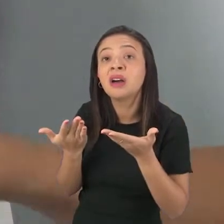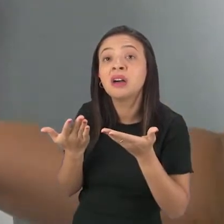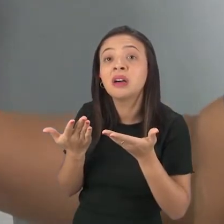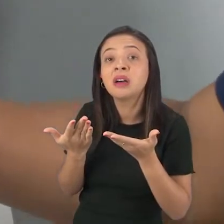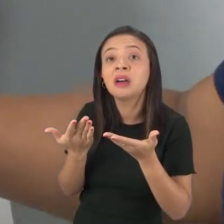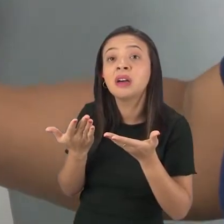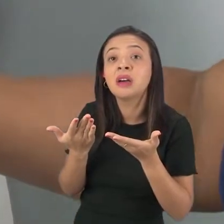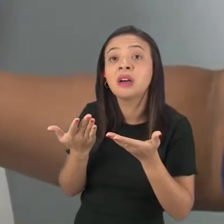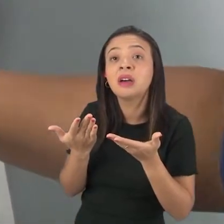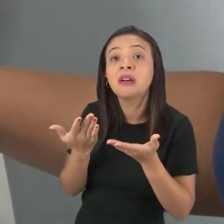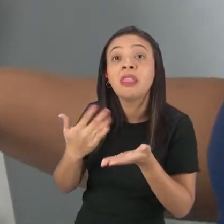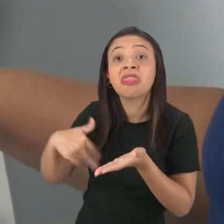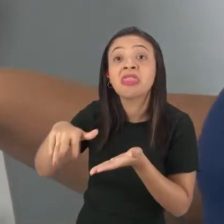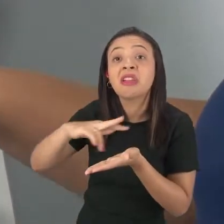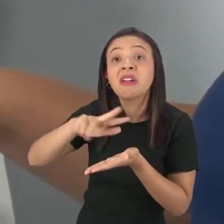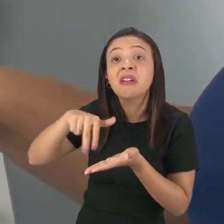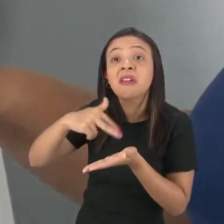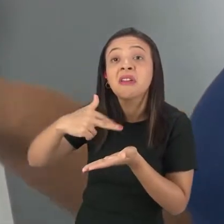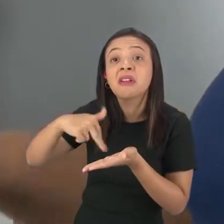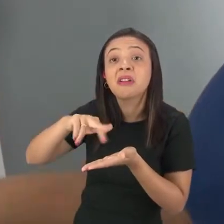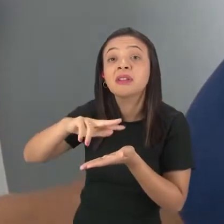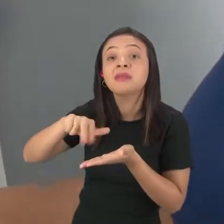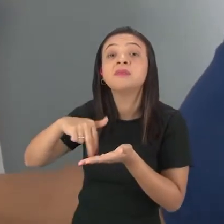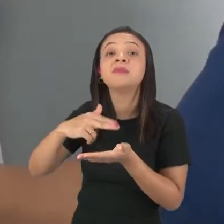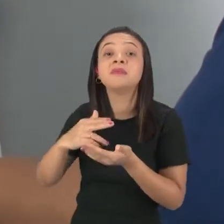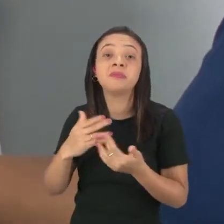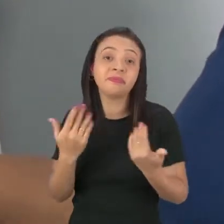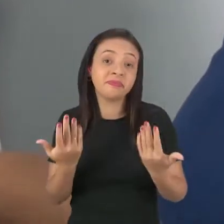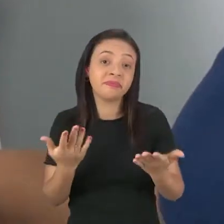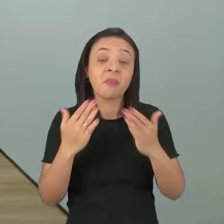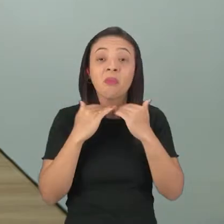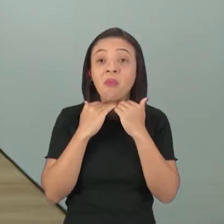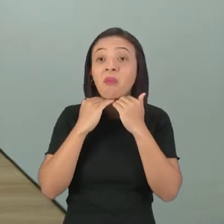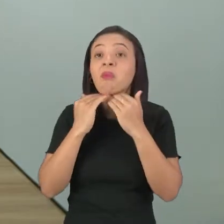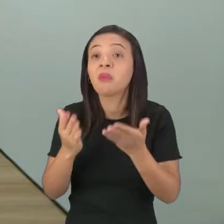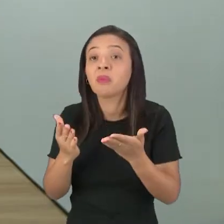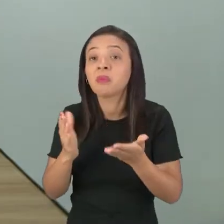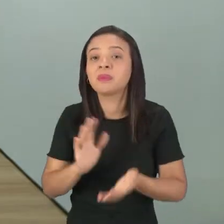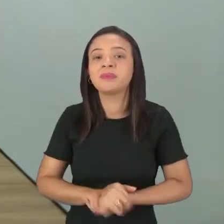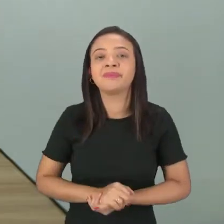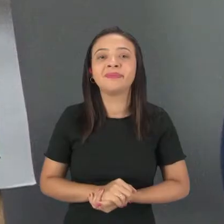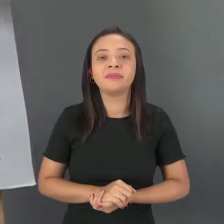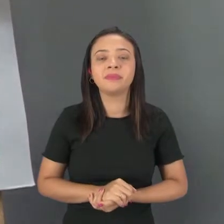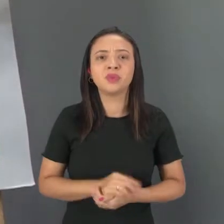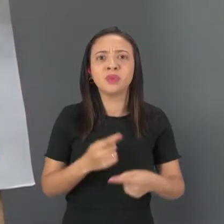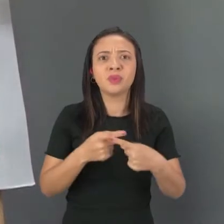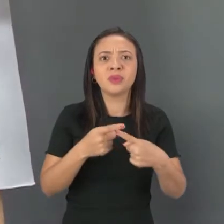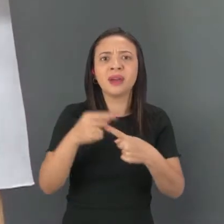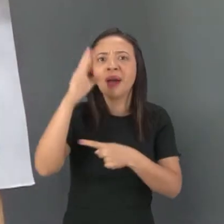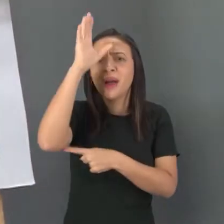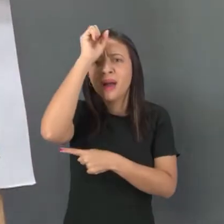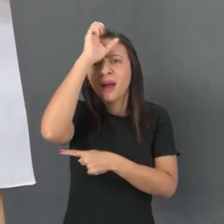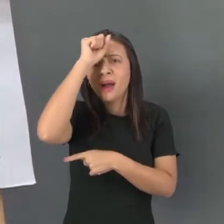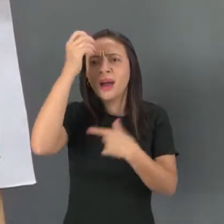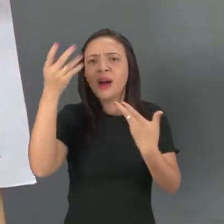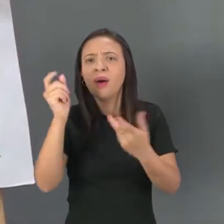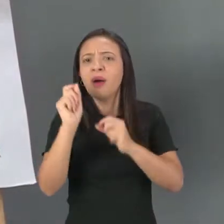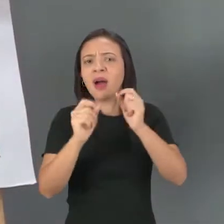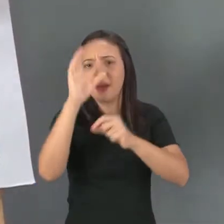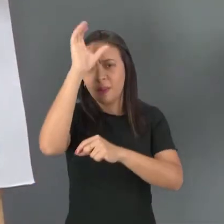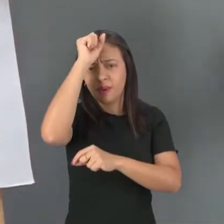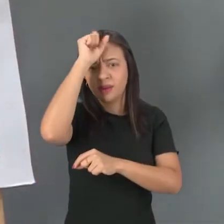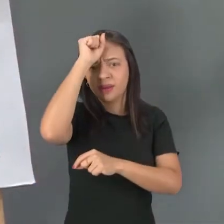Agora dance a moral da história nós